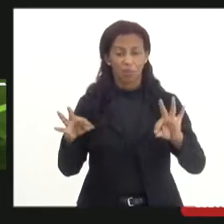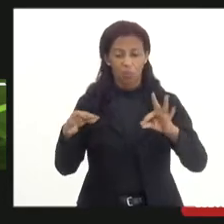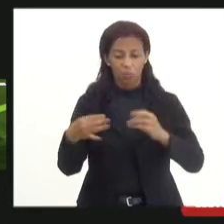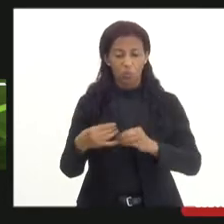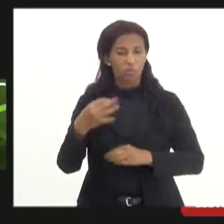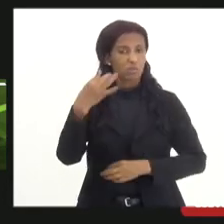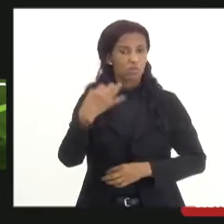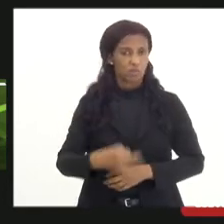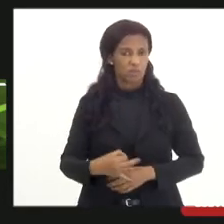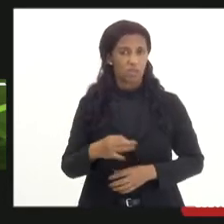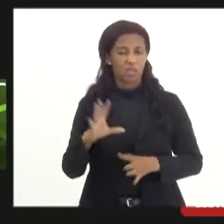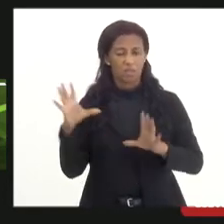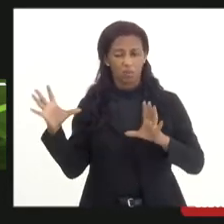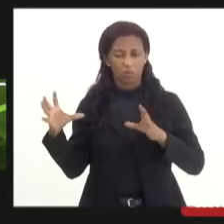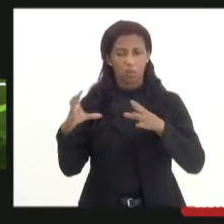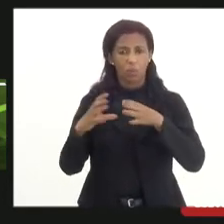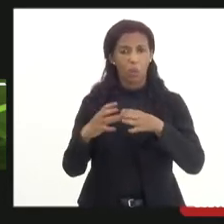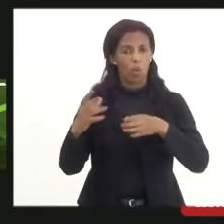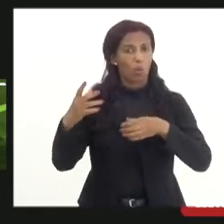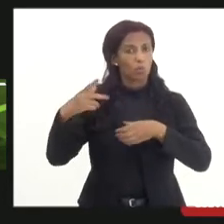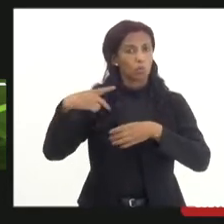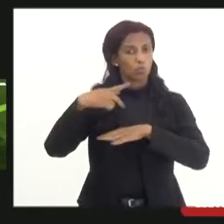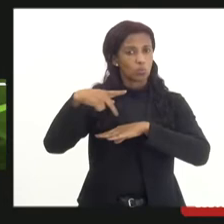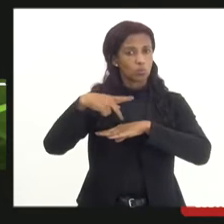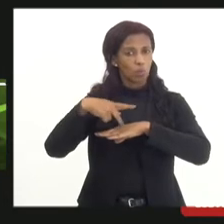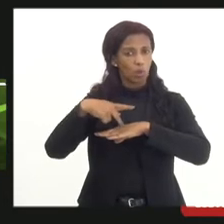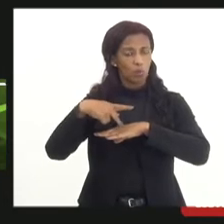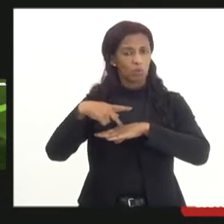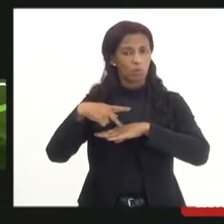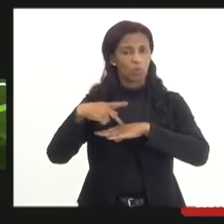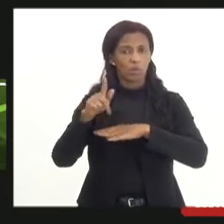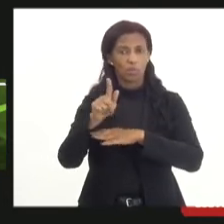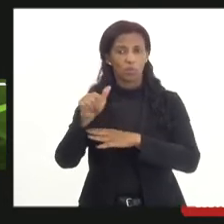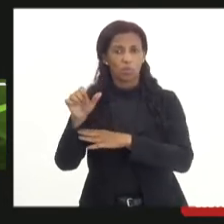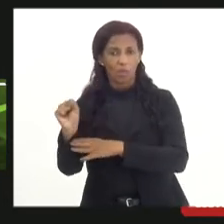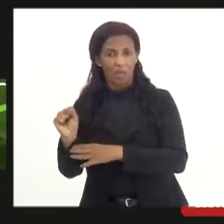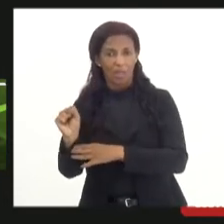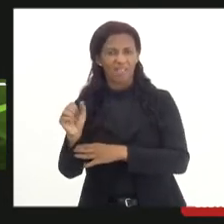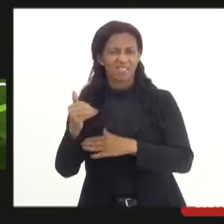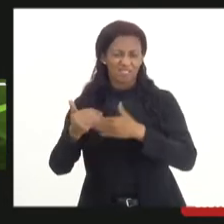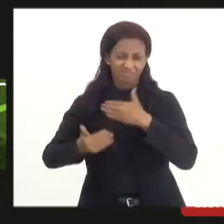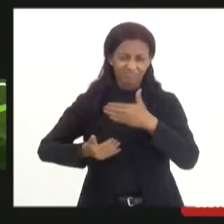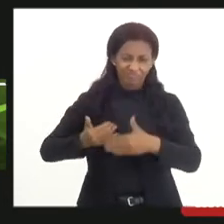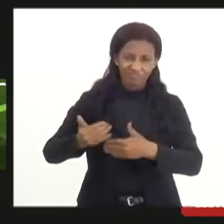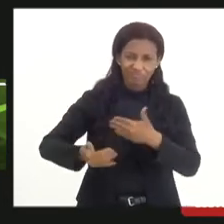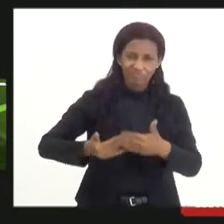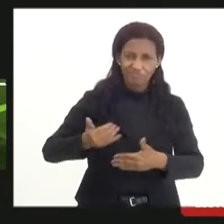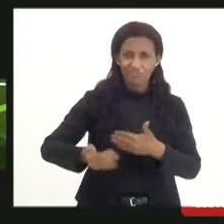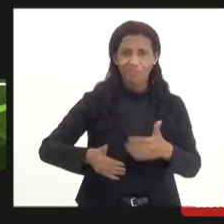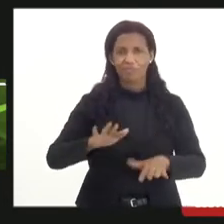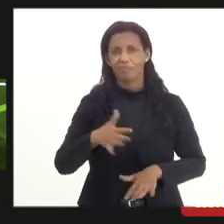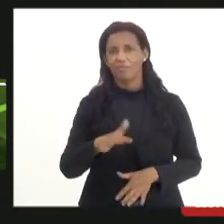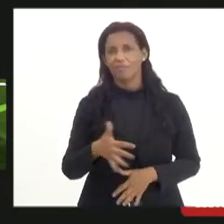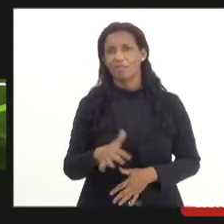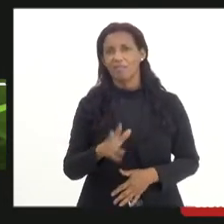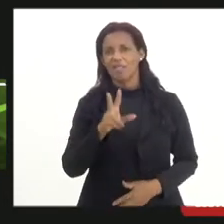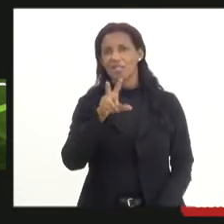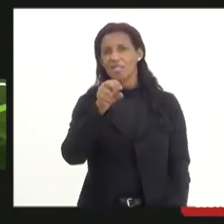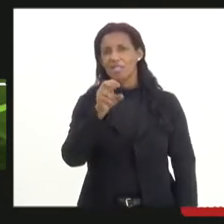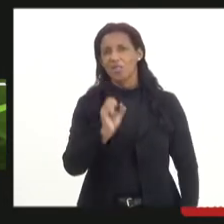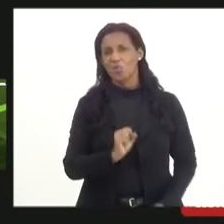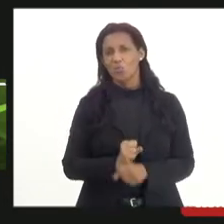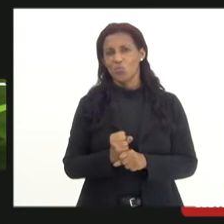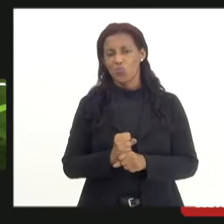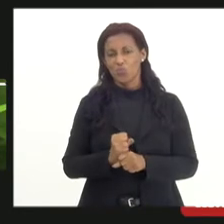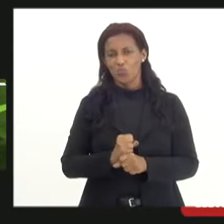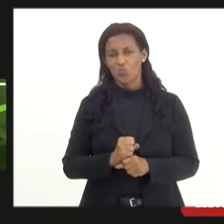certeza aí o complexo do óleo e gás não vai, ainda vai perdurar, né, pelo menos aí uns 50 anos,